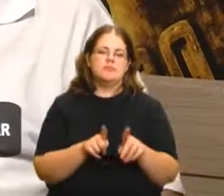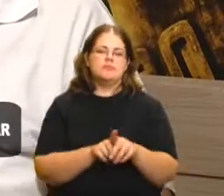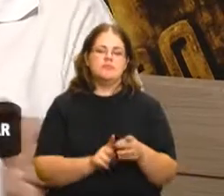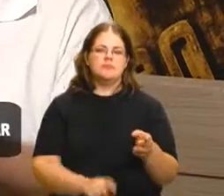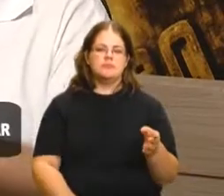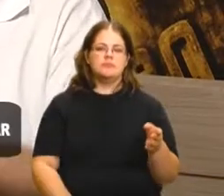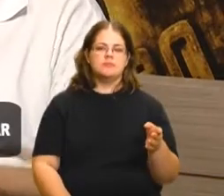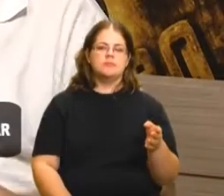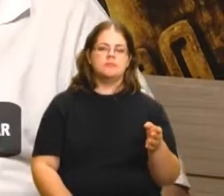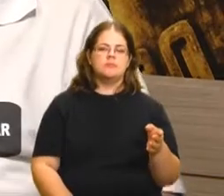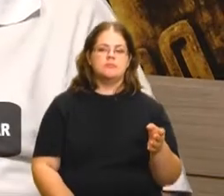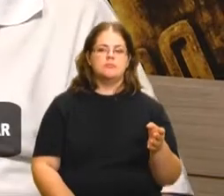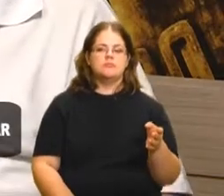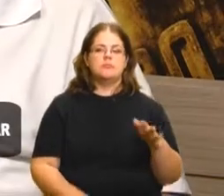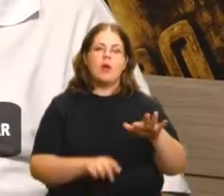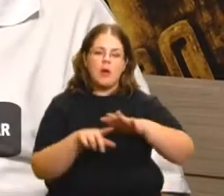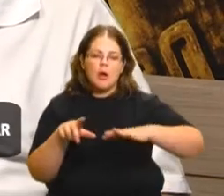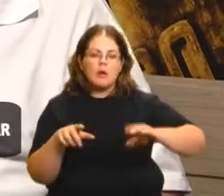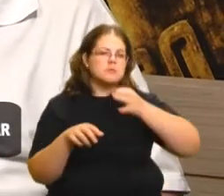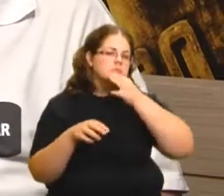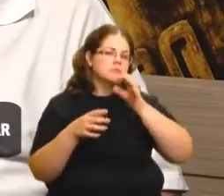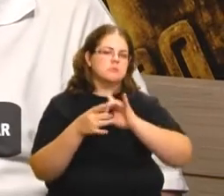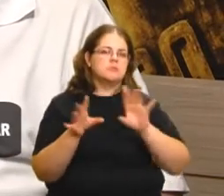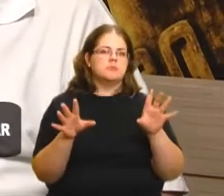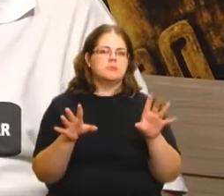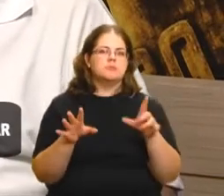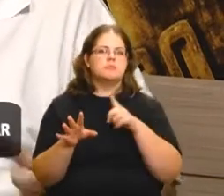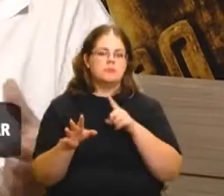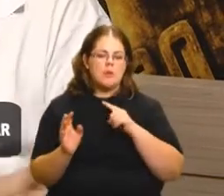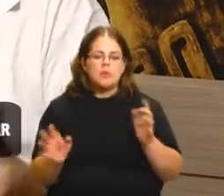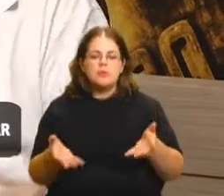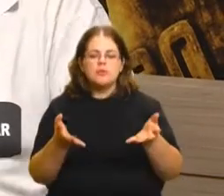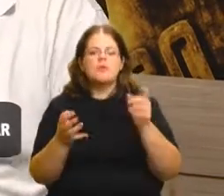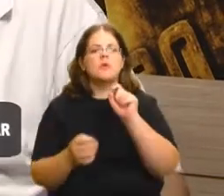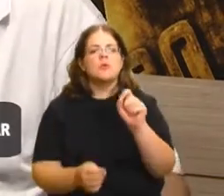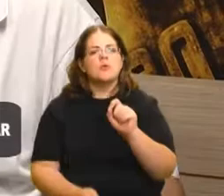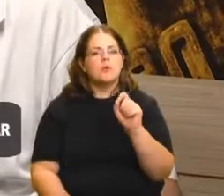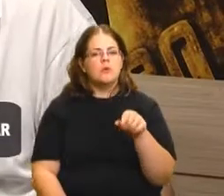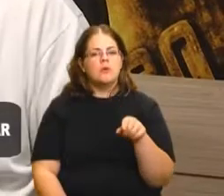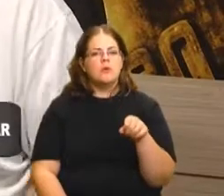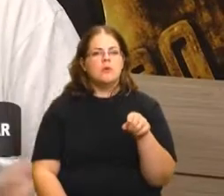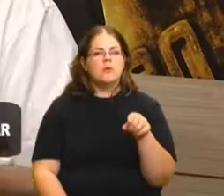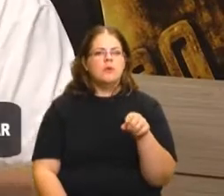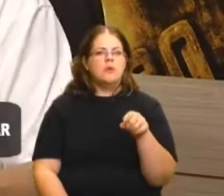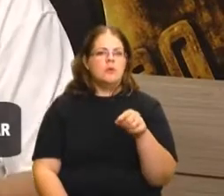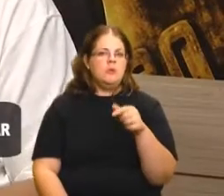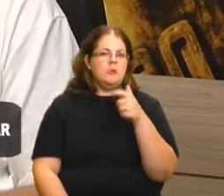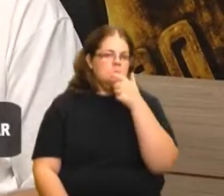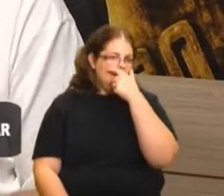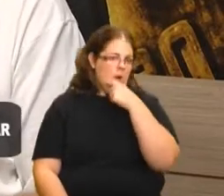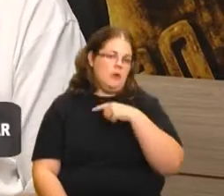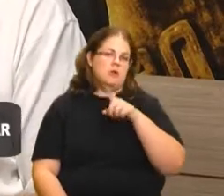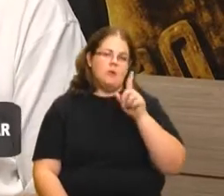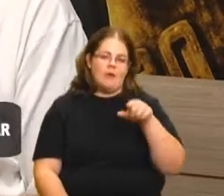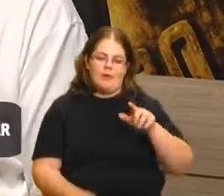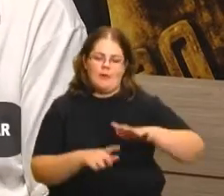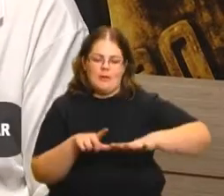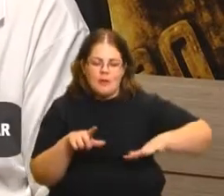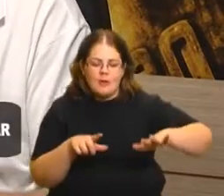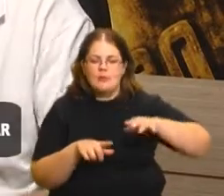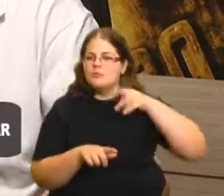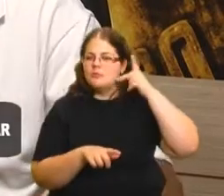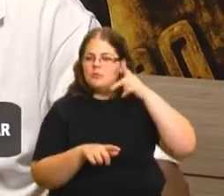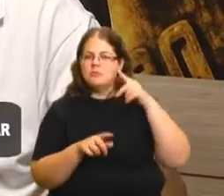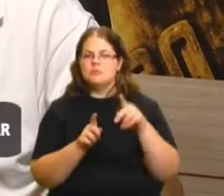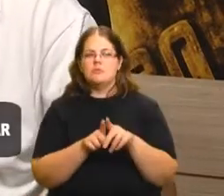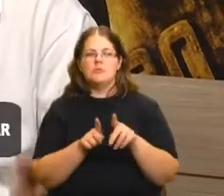barrar o processo democrático. Né? A motivação deles, eu acho que era mais política do